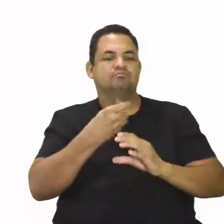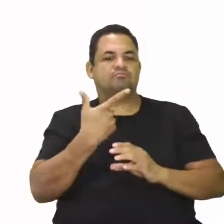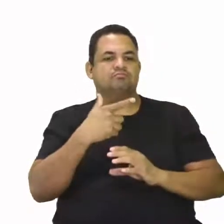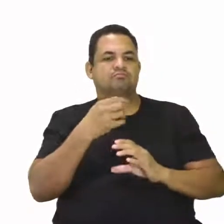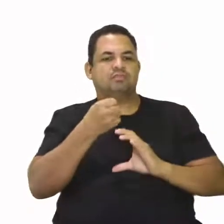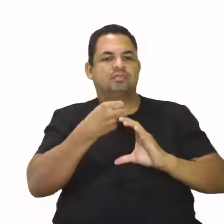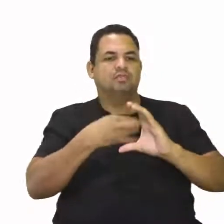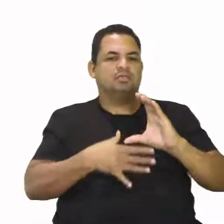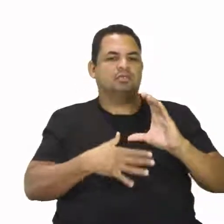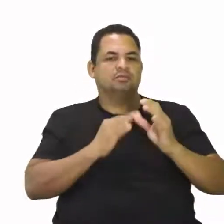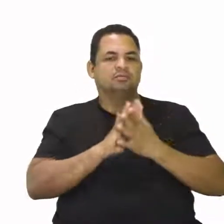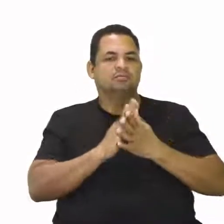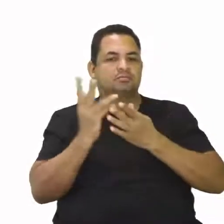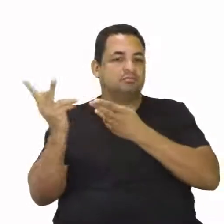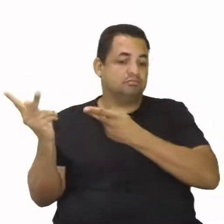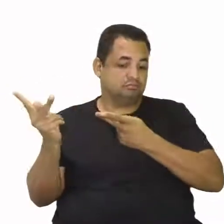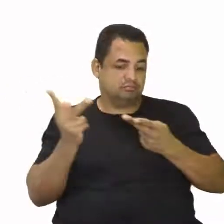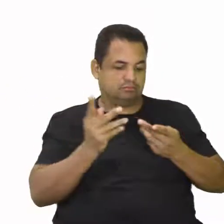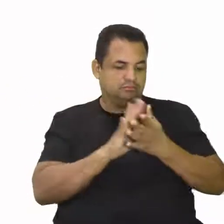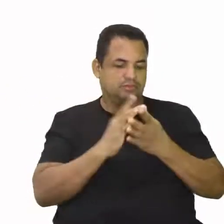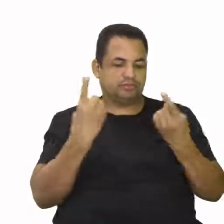descaracterização do convite a um desafio,